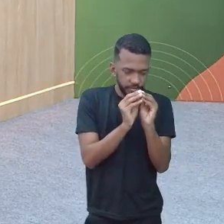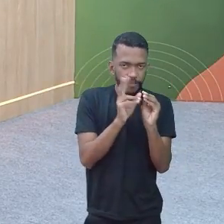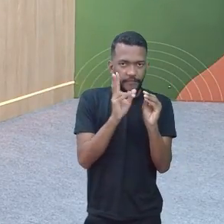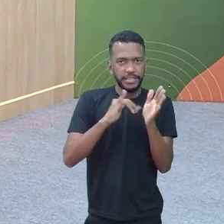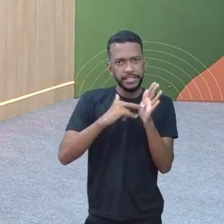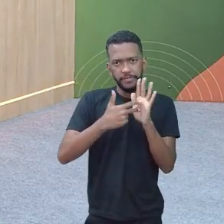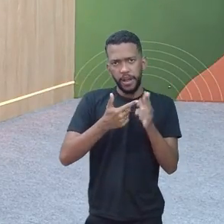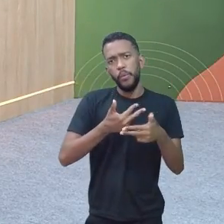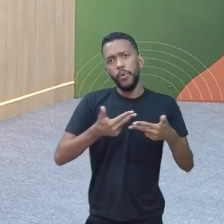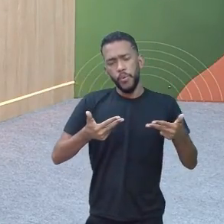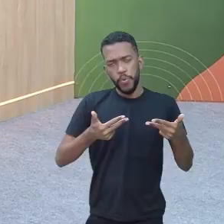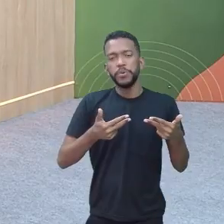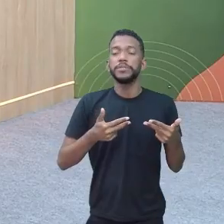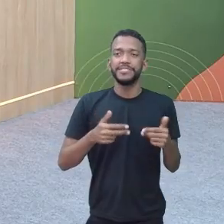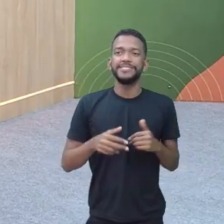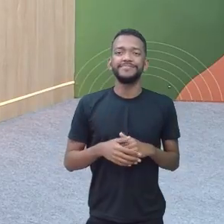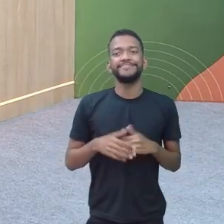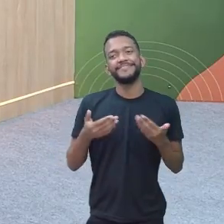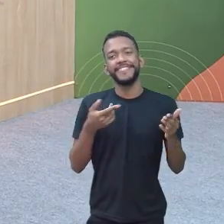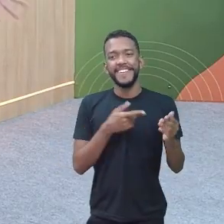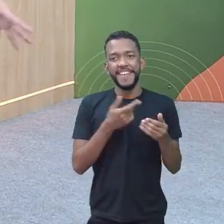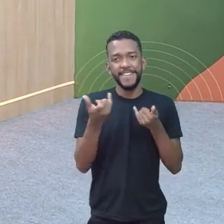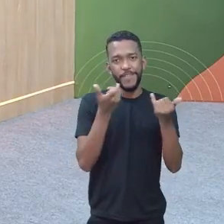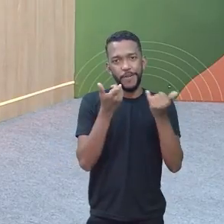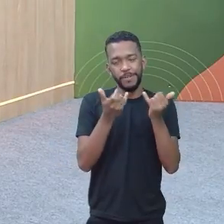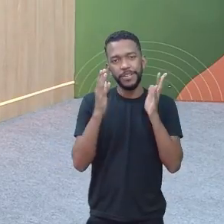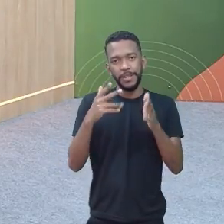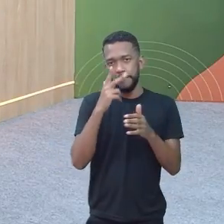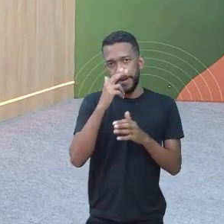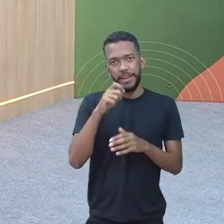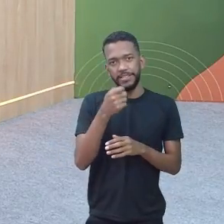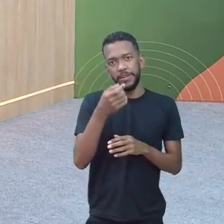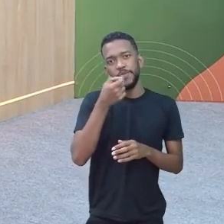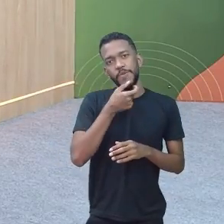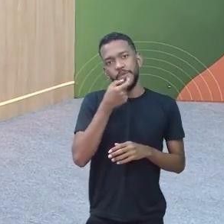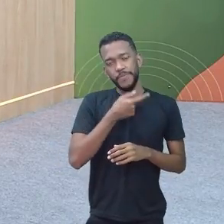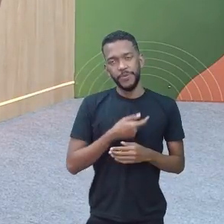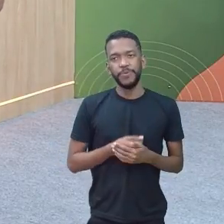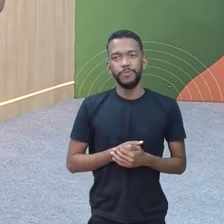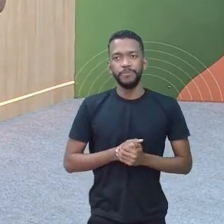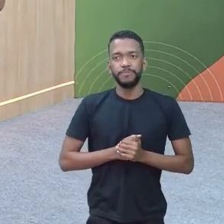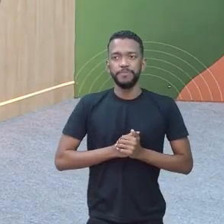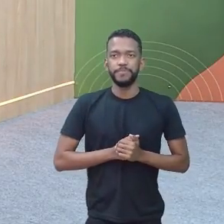alguma coisa. E essas informações tendem a ter um tom cômico. Tá certo?